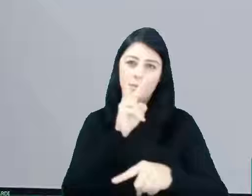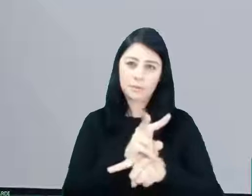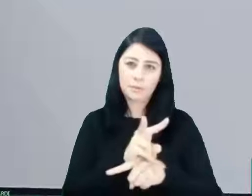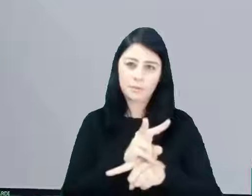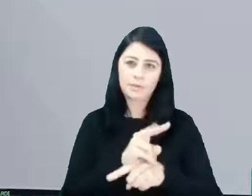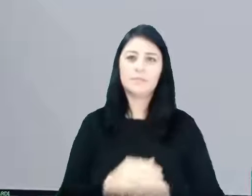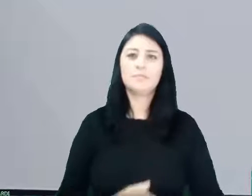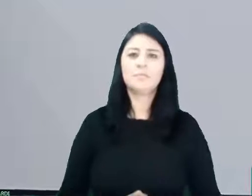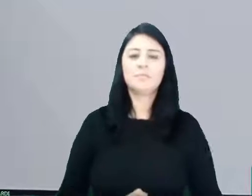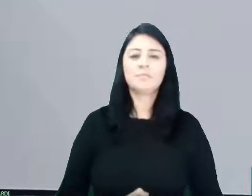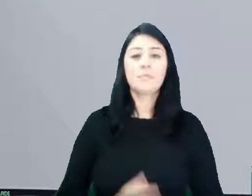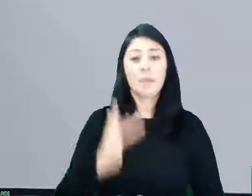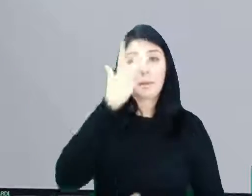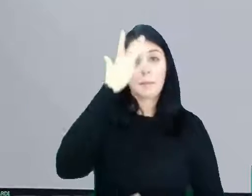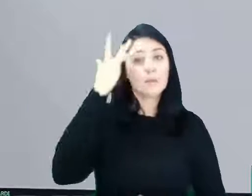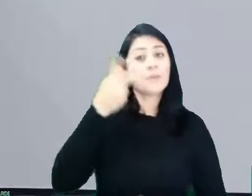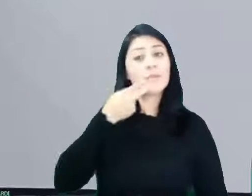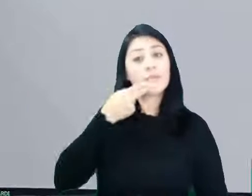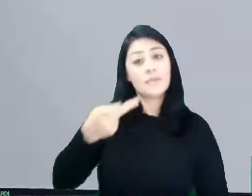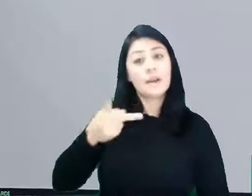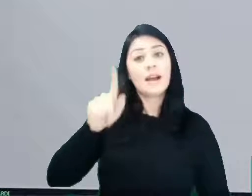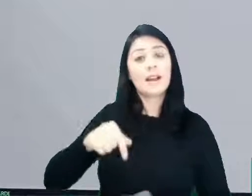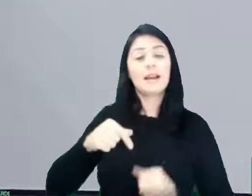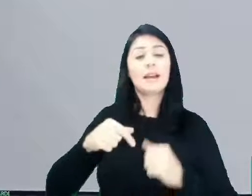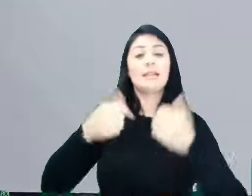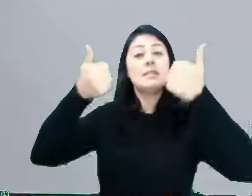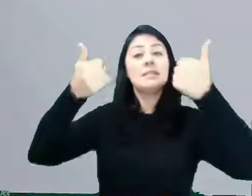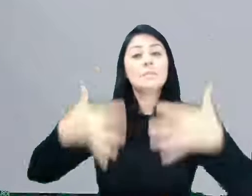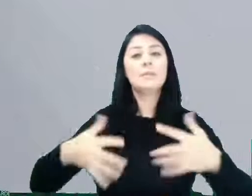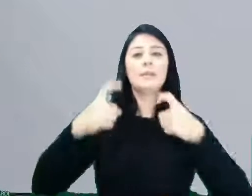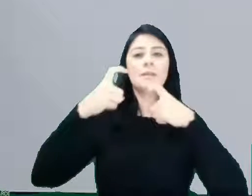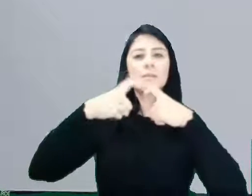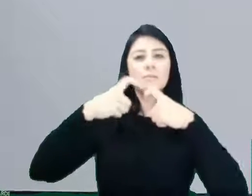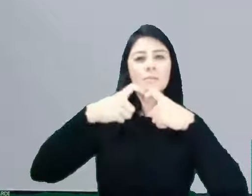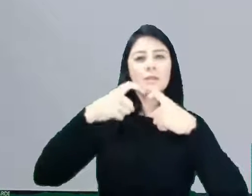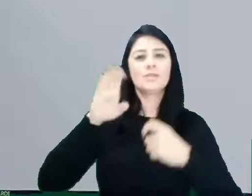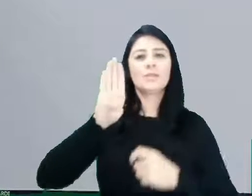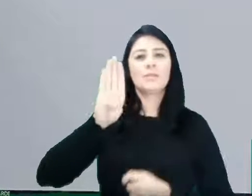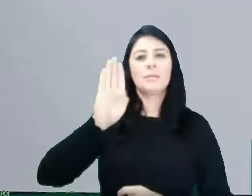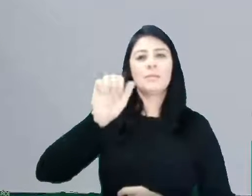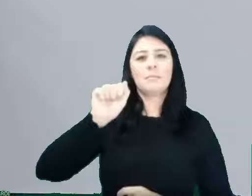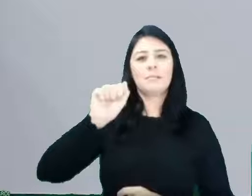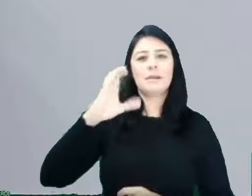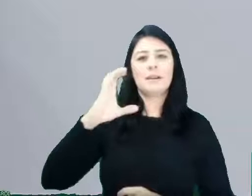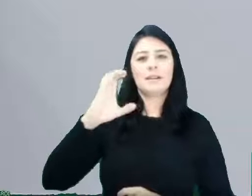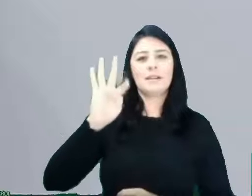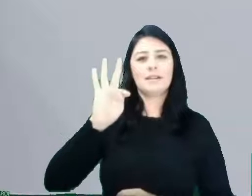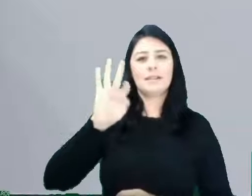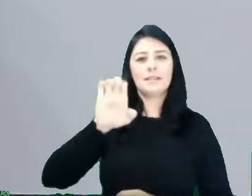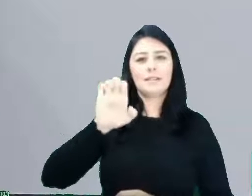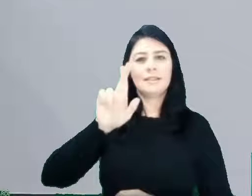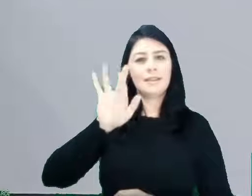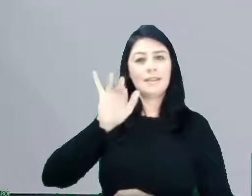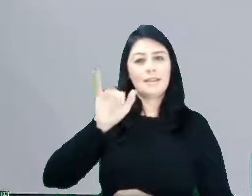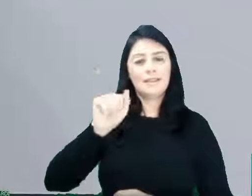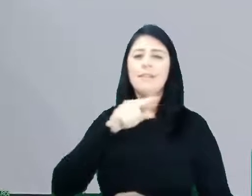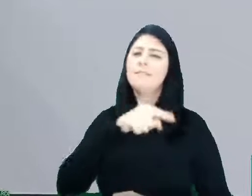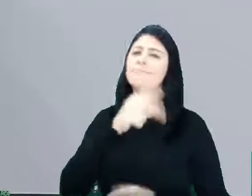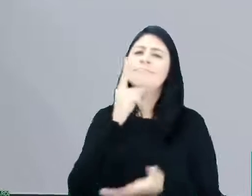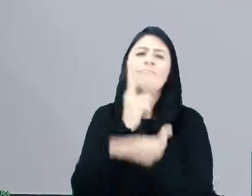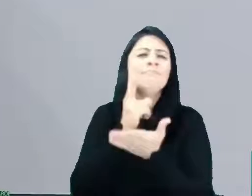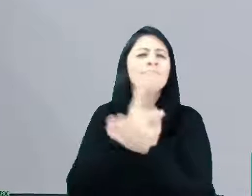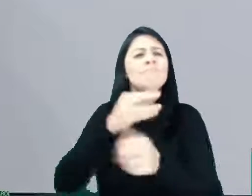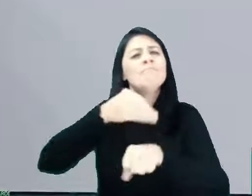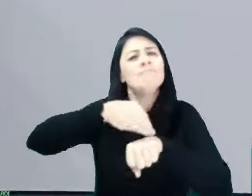alimentos. Quem fala nesse vídeo é o Dr. Bactéria, e ele sempre passa